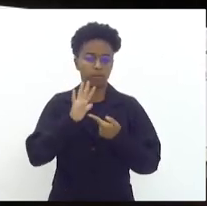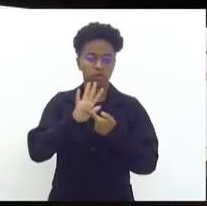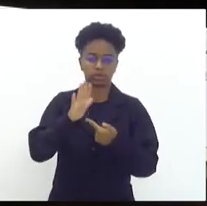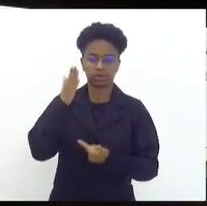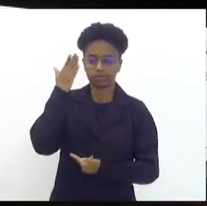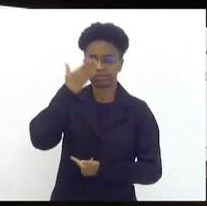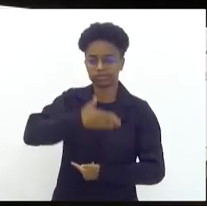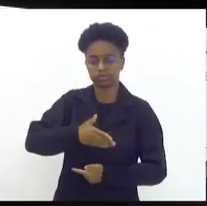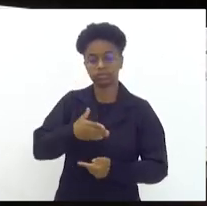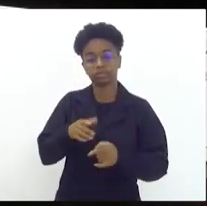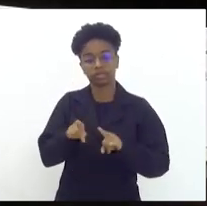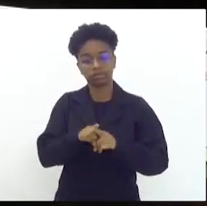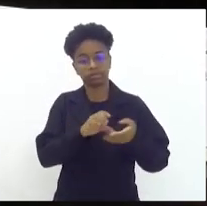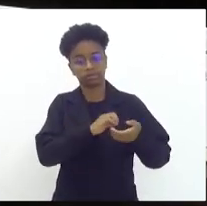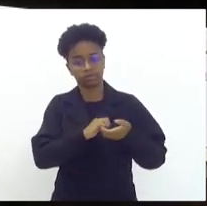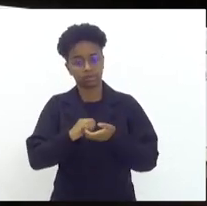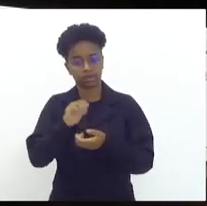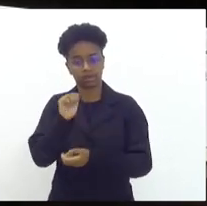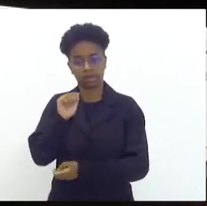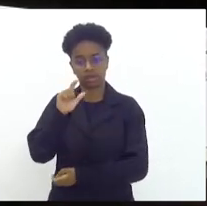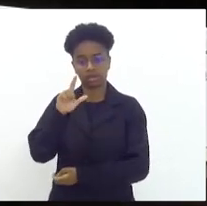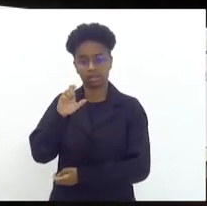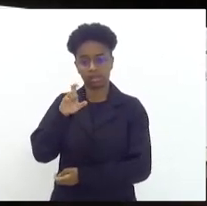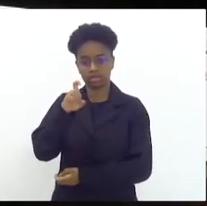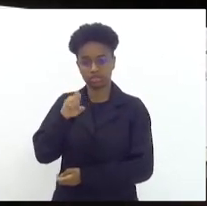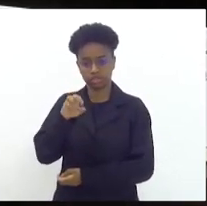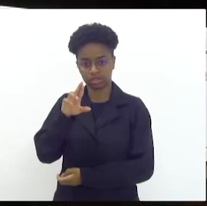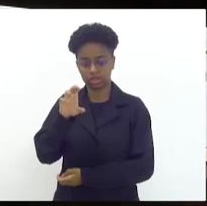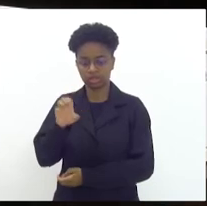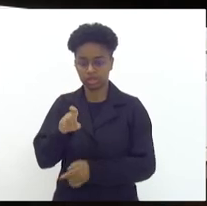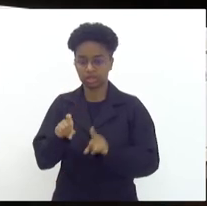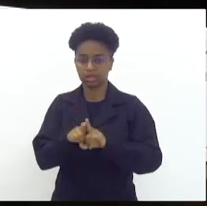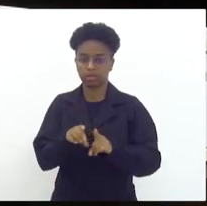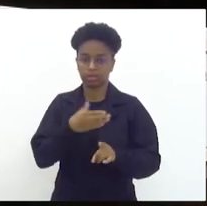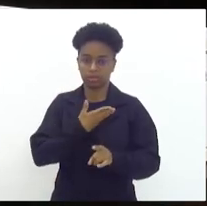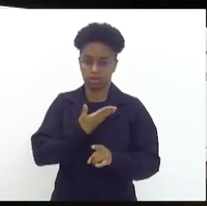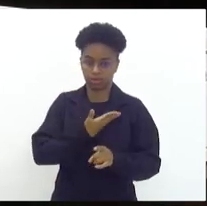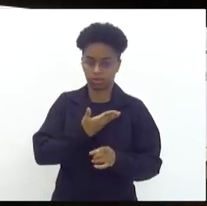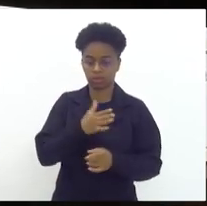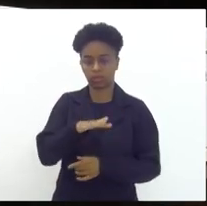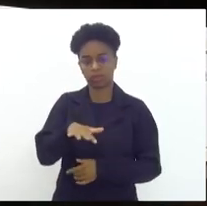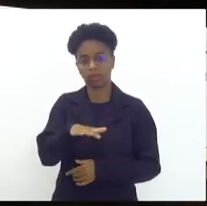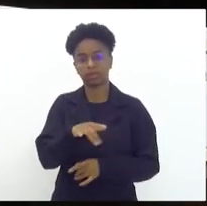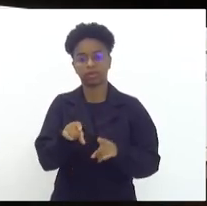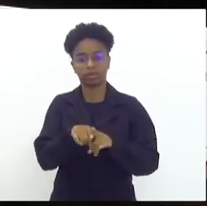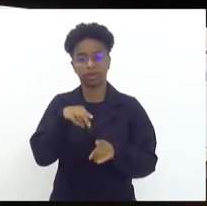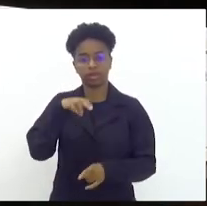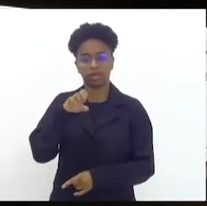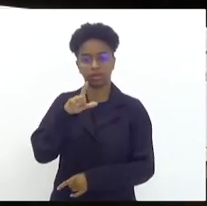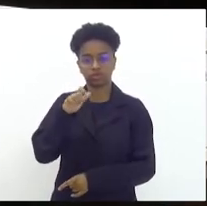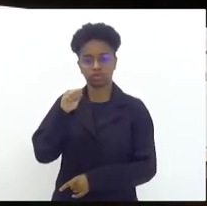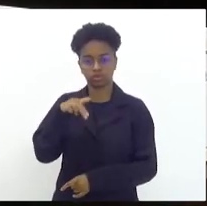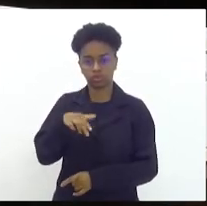saudade que promoveu que era meu companheiro fiscal não consigo Nelson